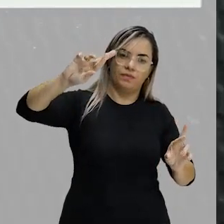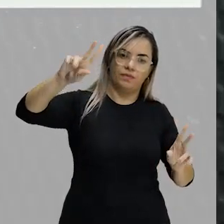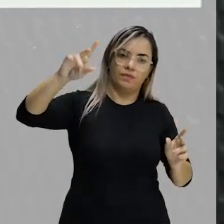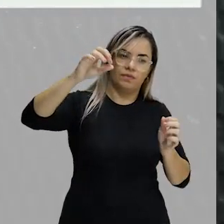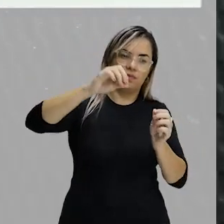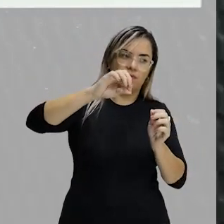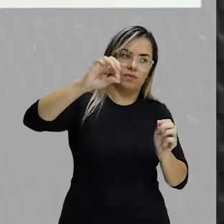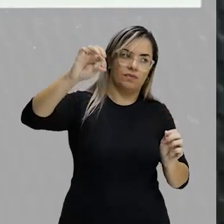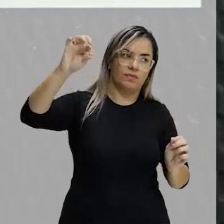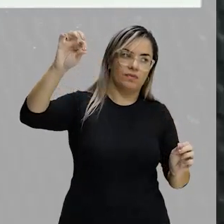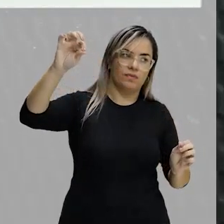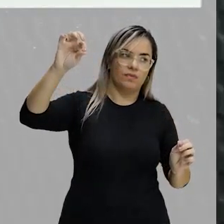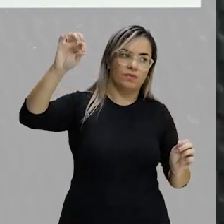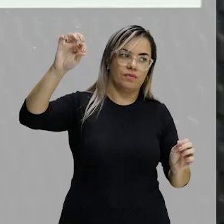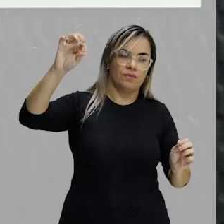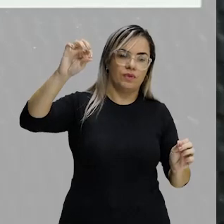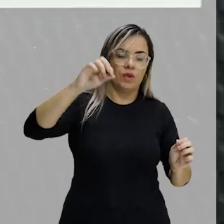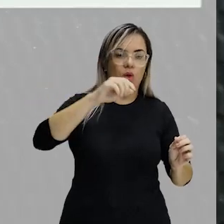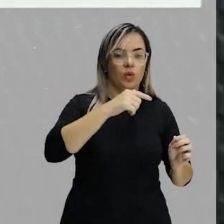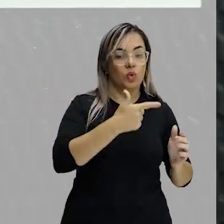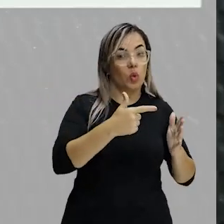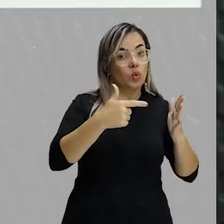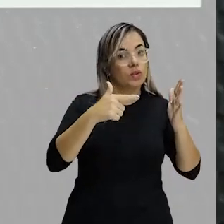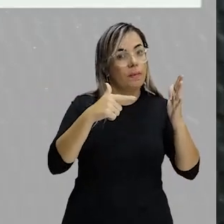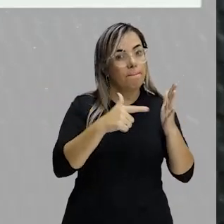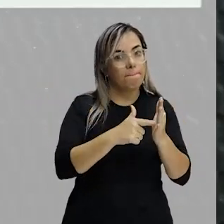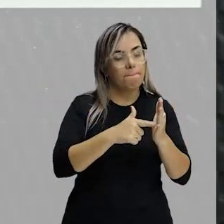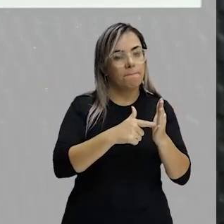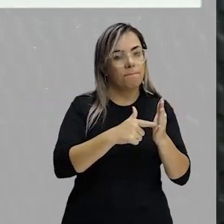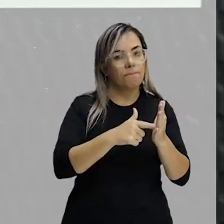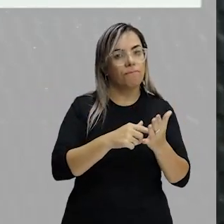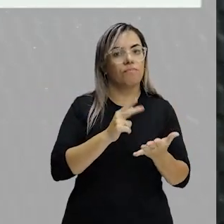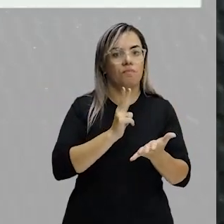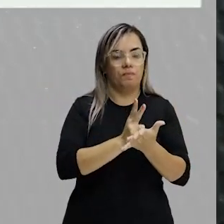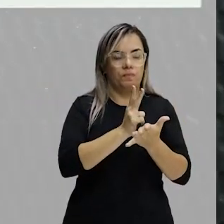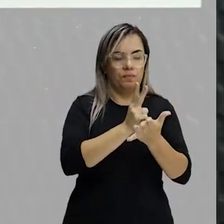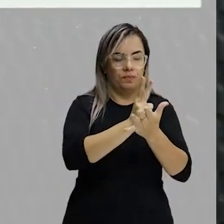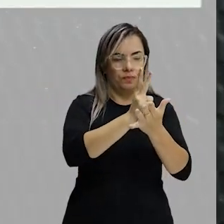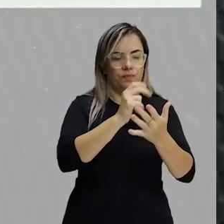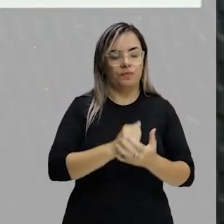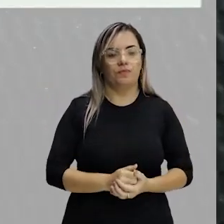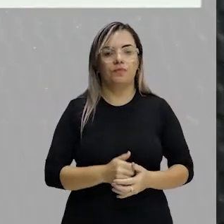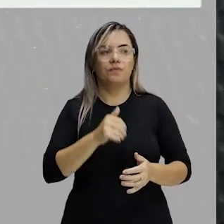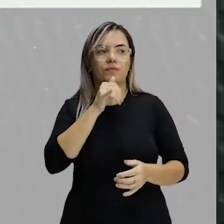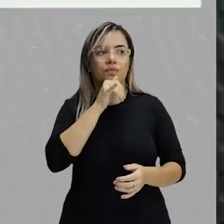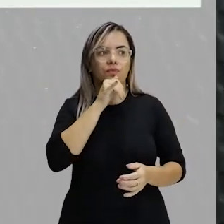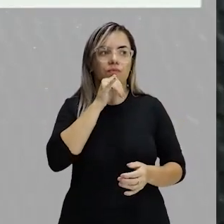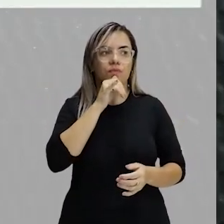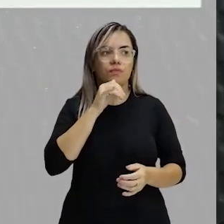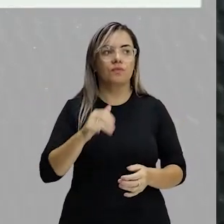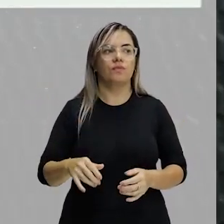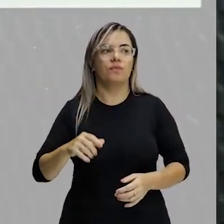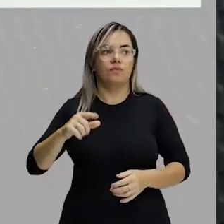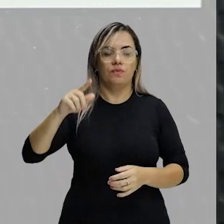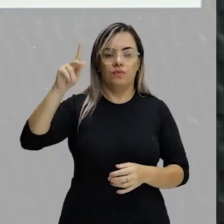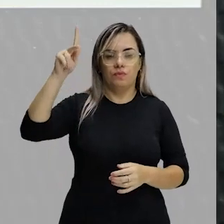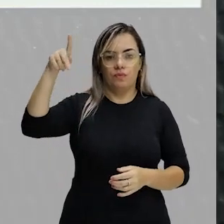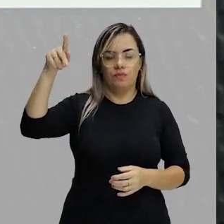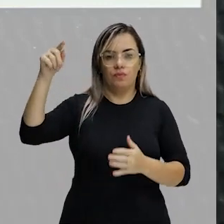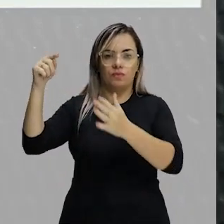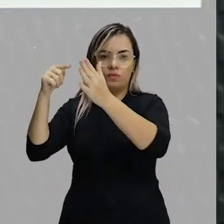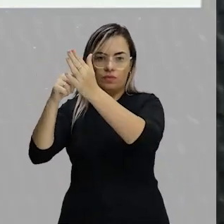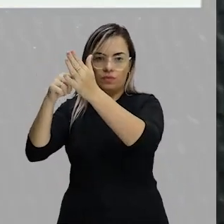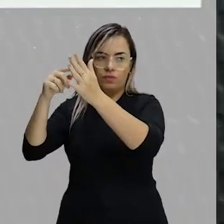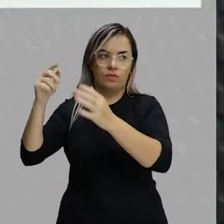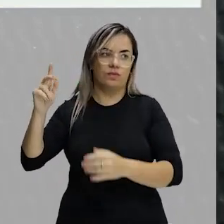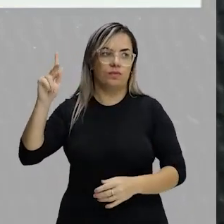ponto para dois pontos fixos, ela é constante. Tá? Então, por exemplo, tem um ponto P, ele está uma distância aqui